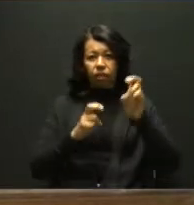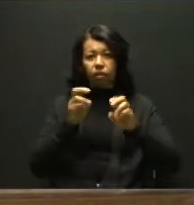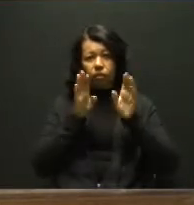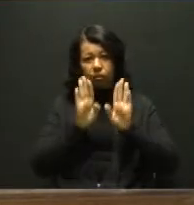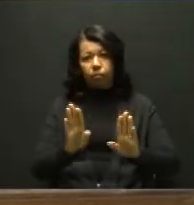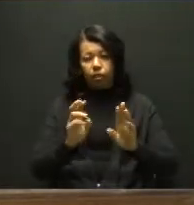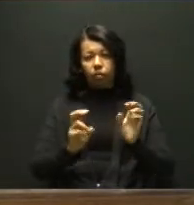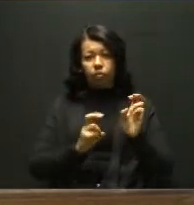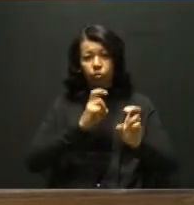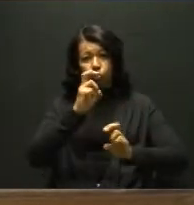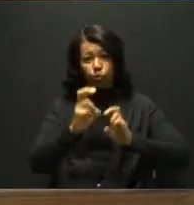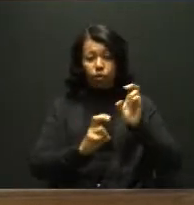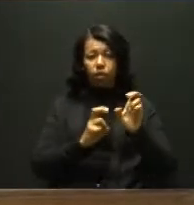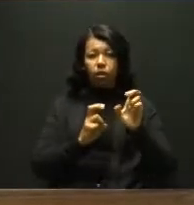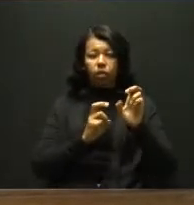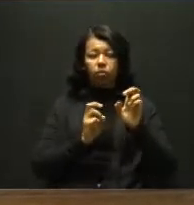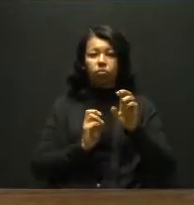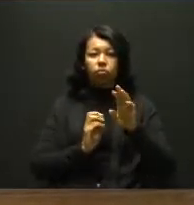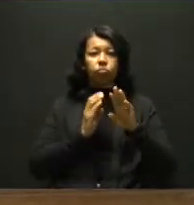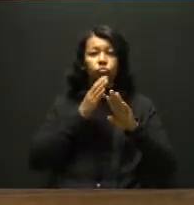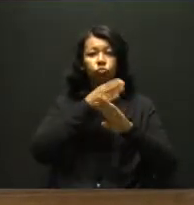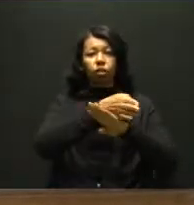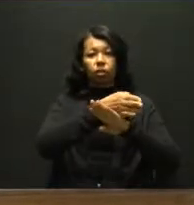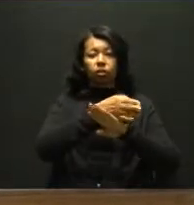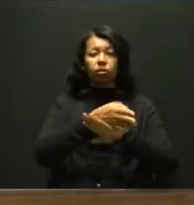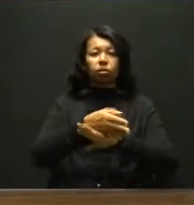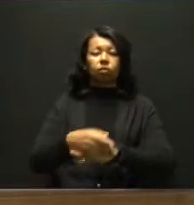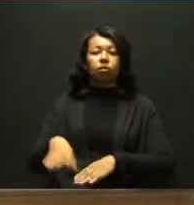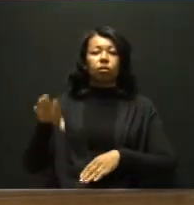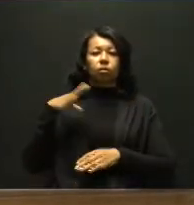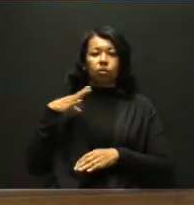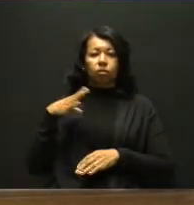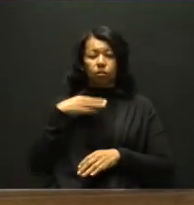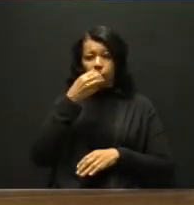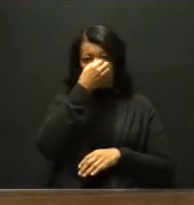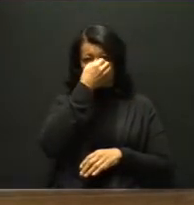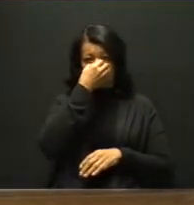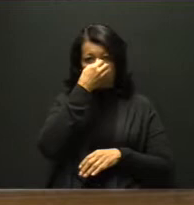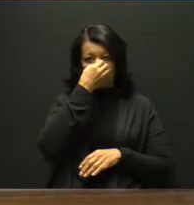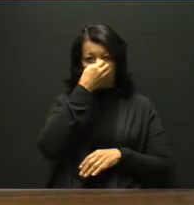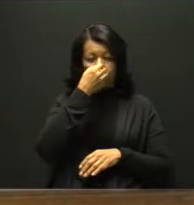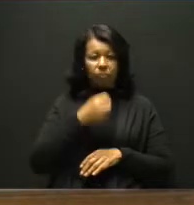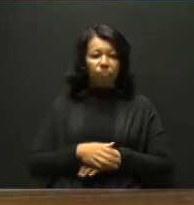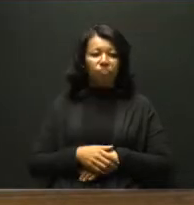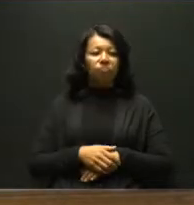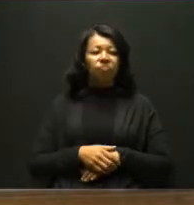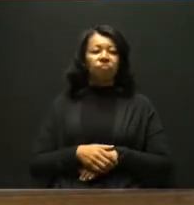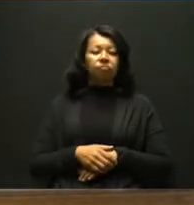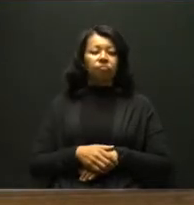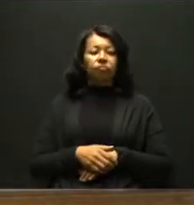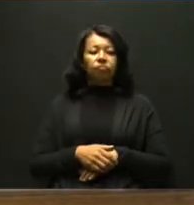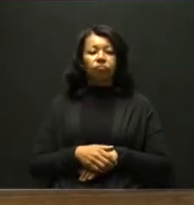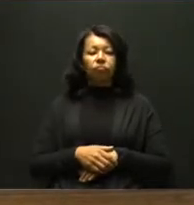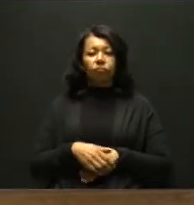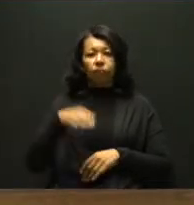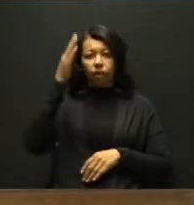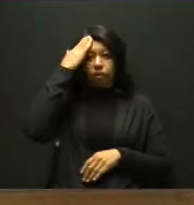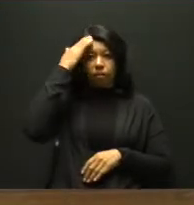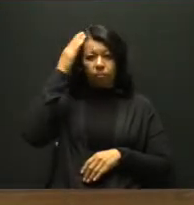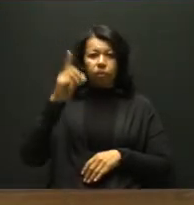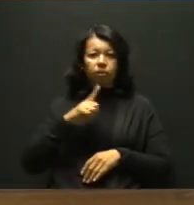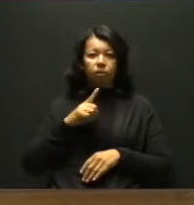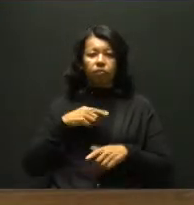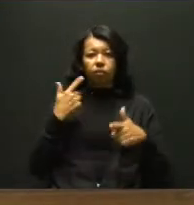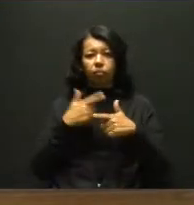das nossas saídas únicas duas saídas da cidade no engavetamento de de trilhos em que tiver um problema